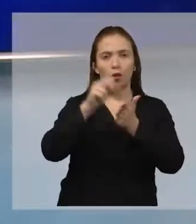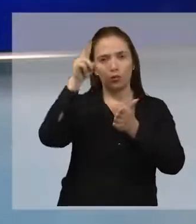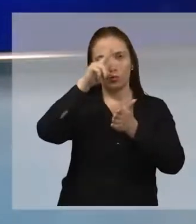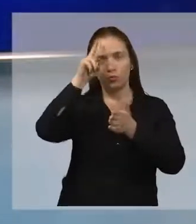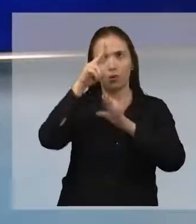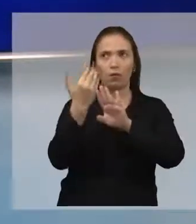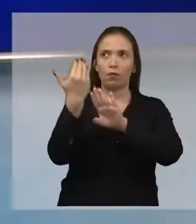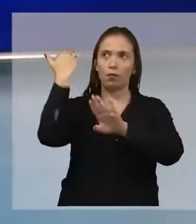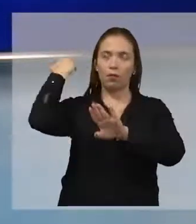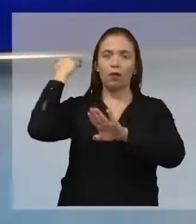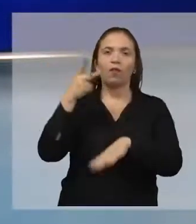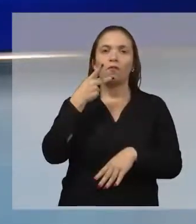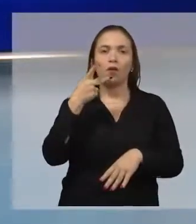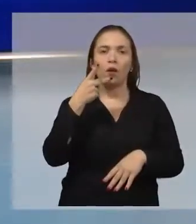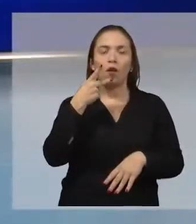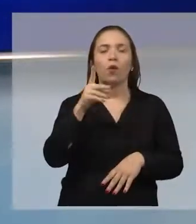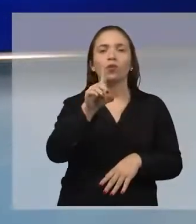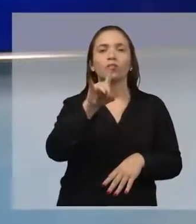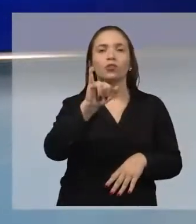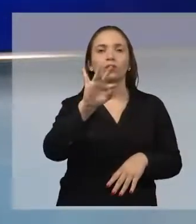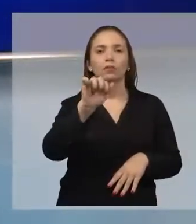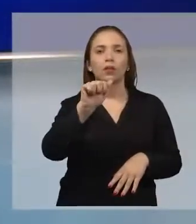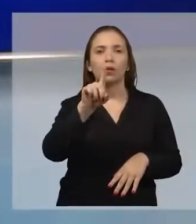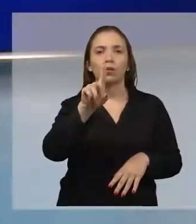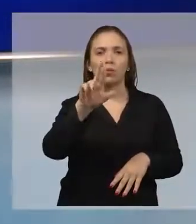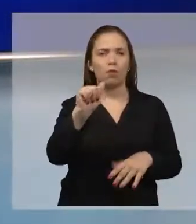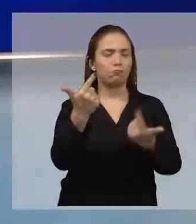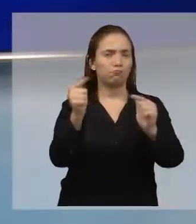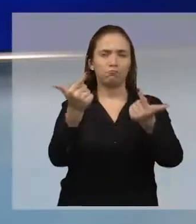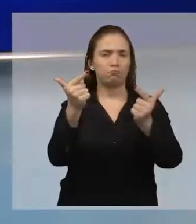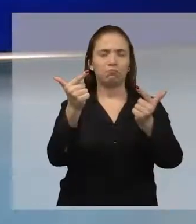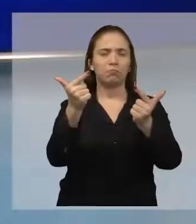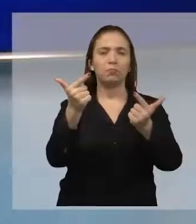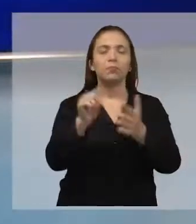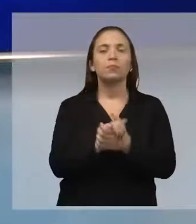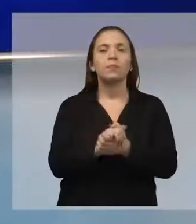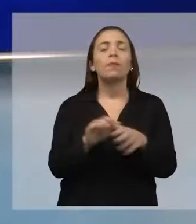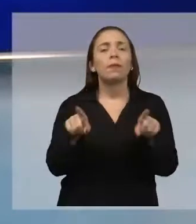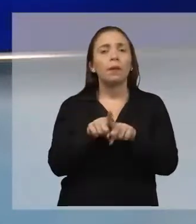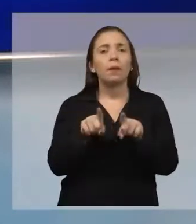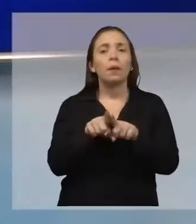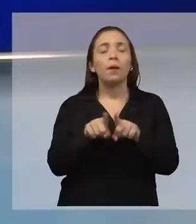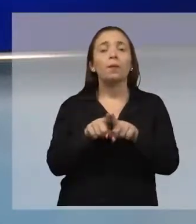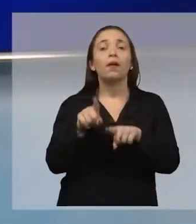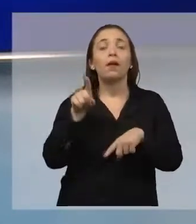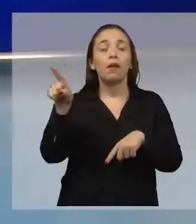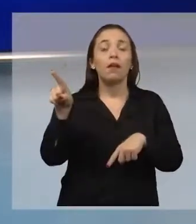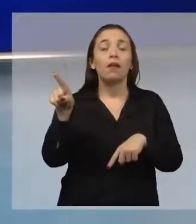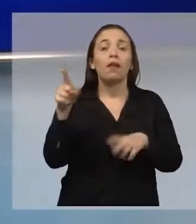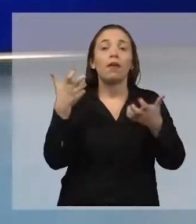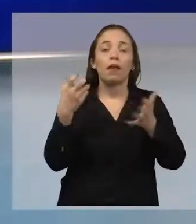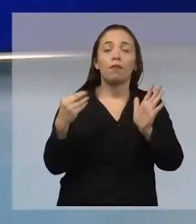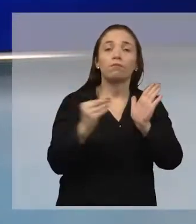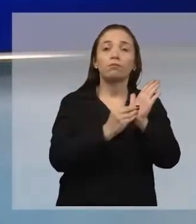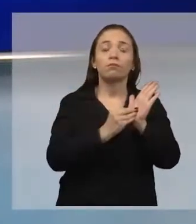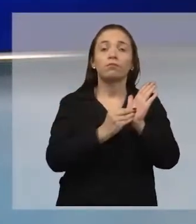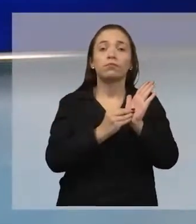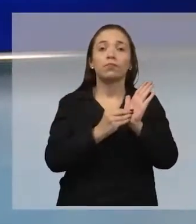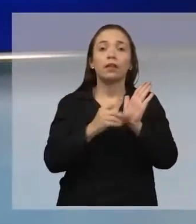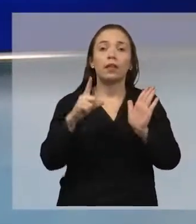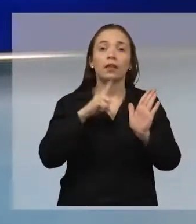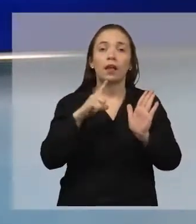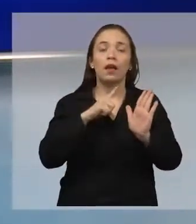teve ditadura e qualifica, abre aspas, o que se teve foi um regime democrático